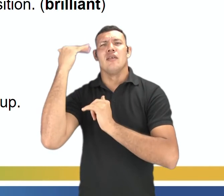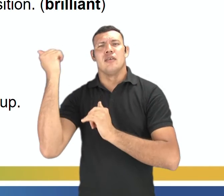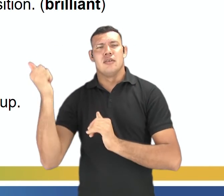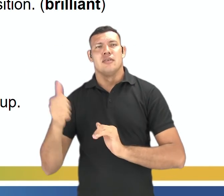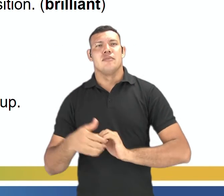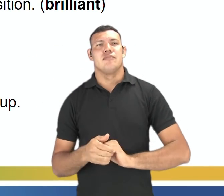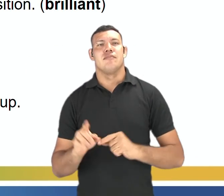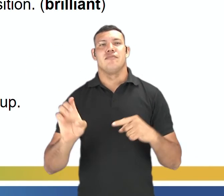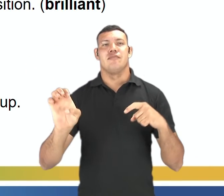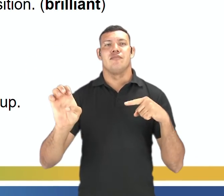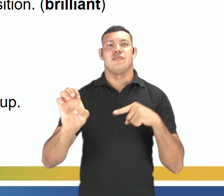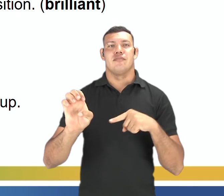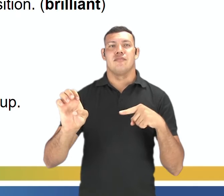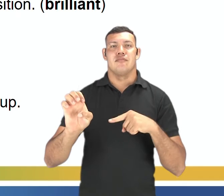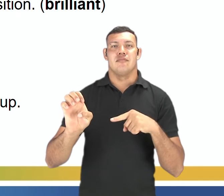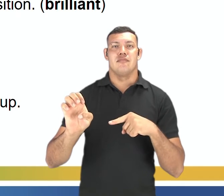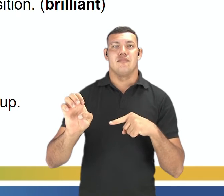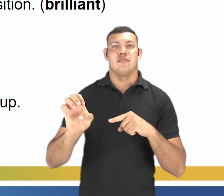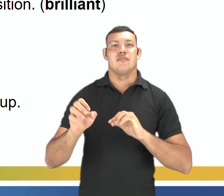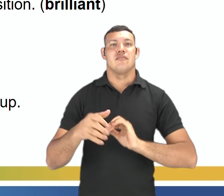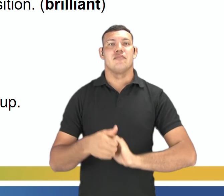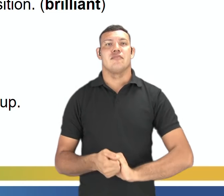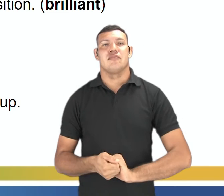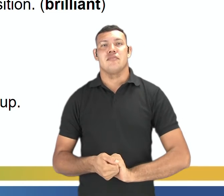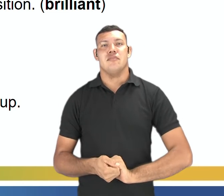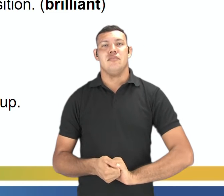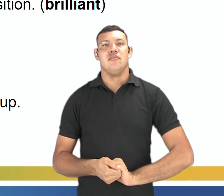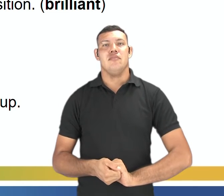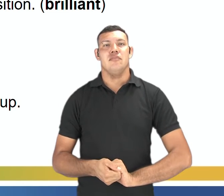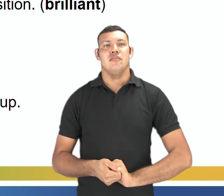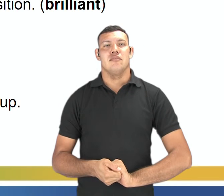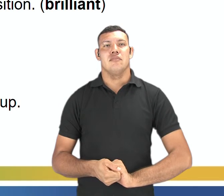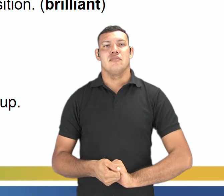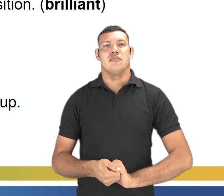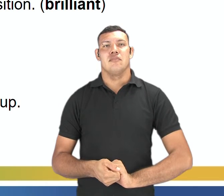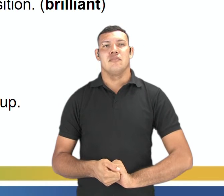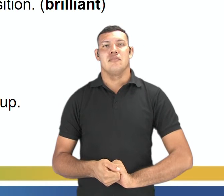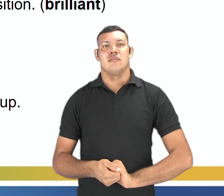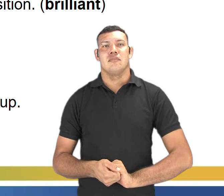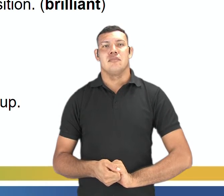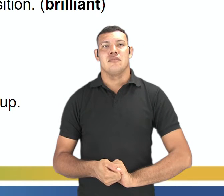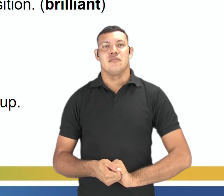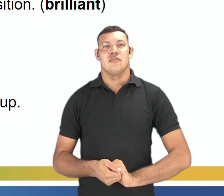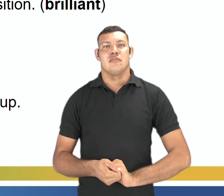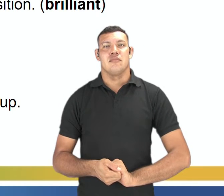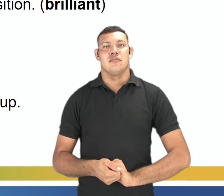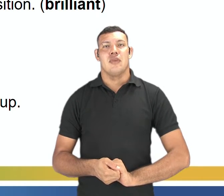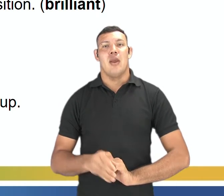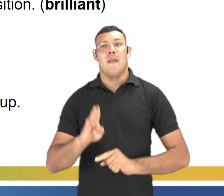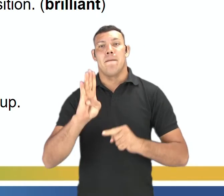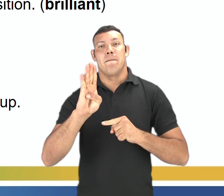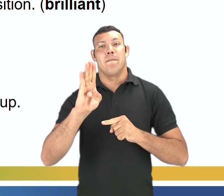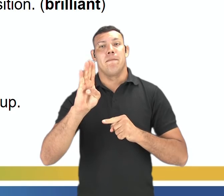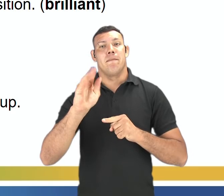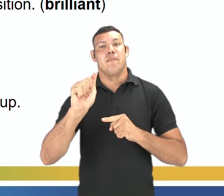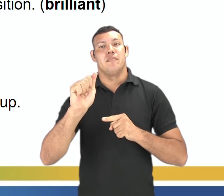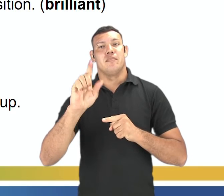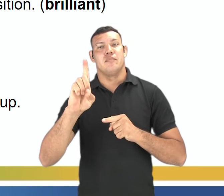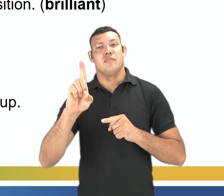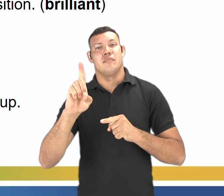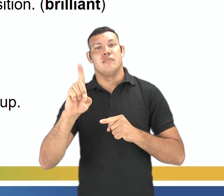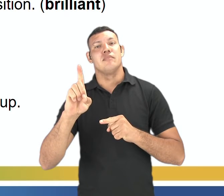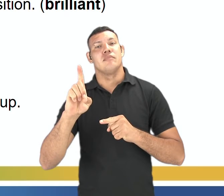e o adjetivo ali bad, is the worst season of the year. Lembrando que bad é um adjetivo irregular, então